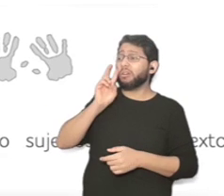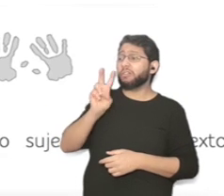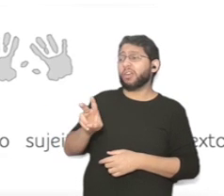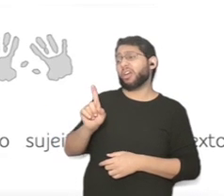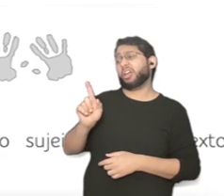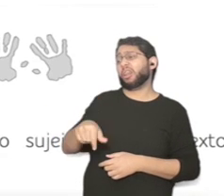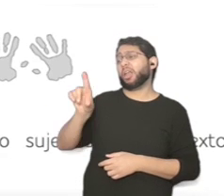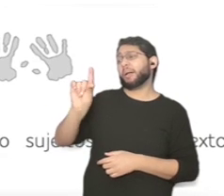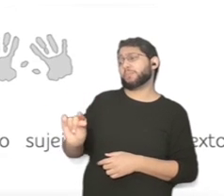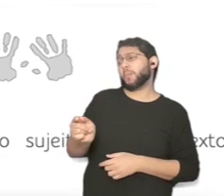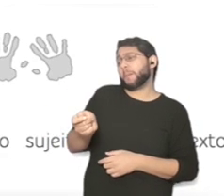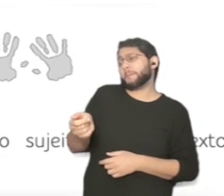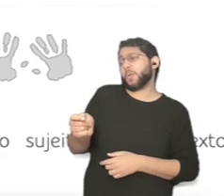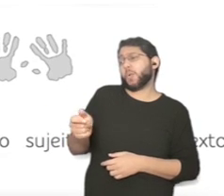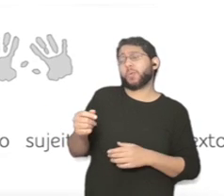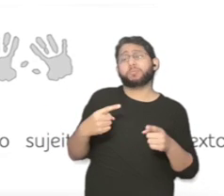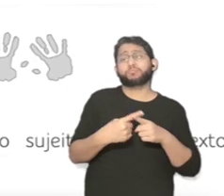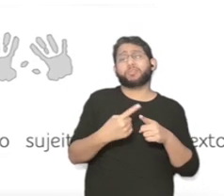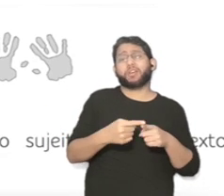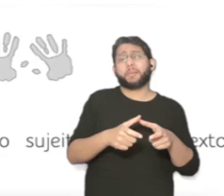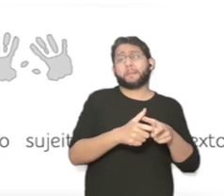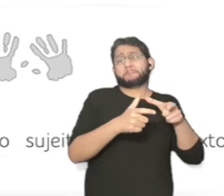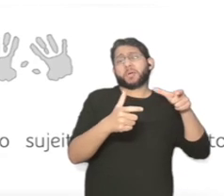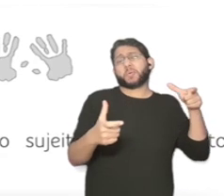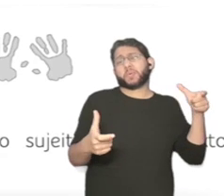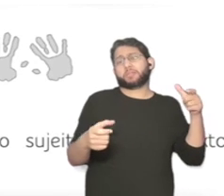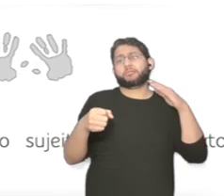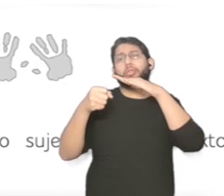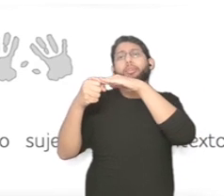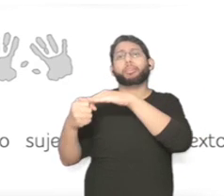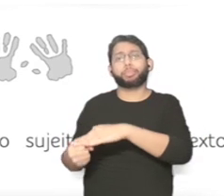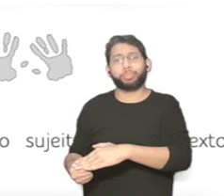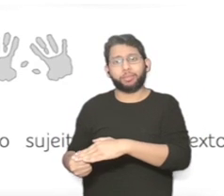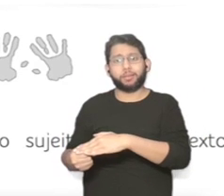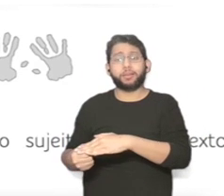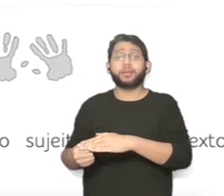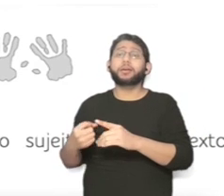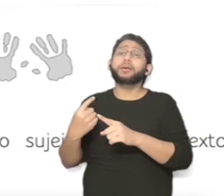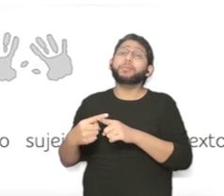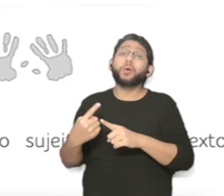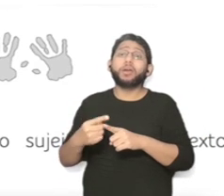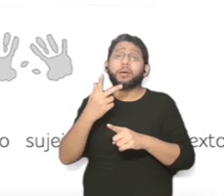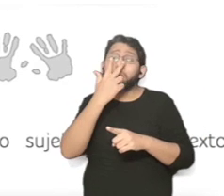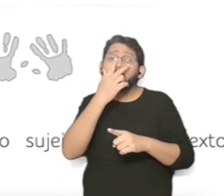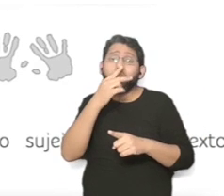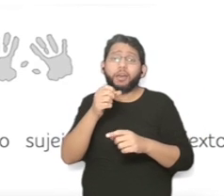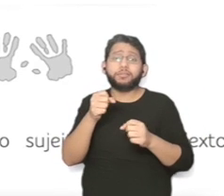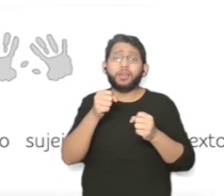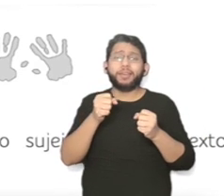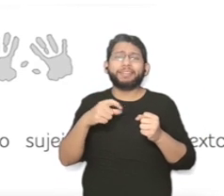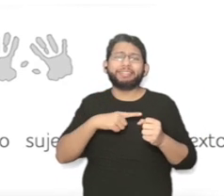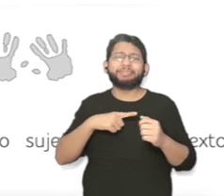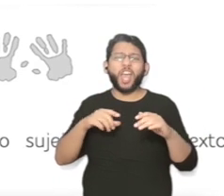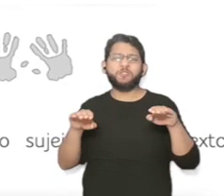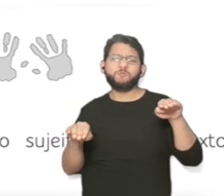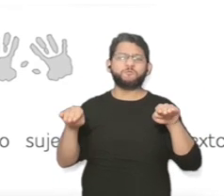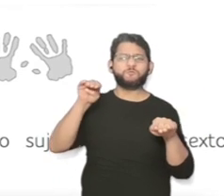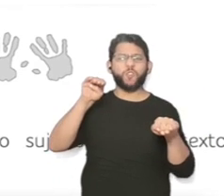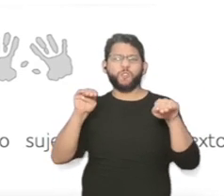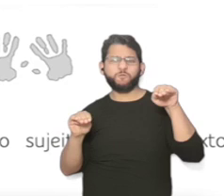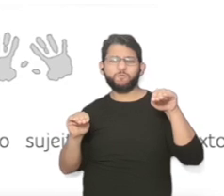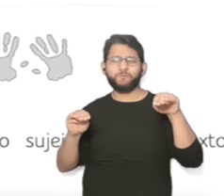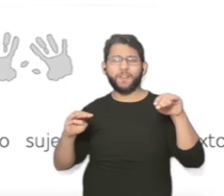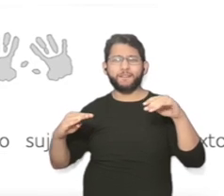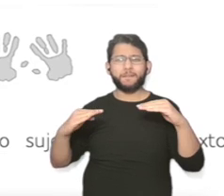mas muitas vezes são tratadas como minorias pelo poder hegemônico, por estarem em condições desiguais de